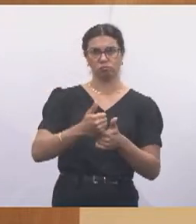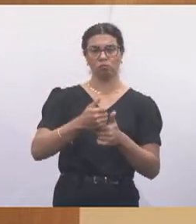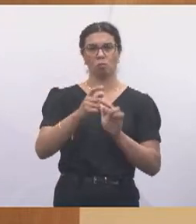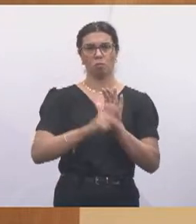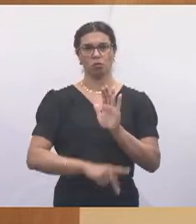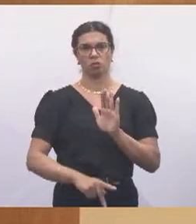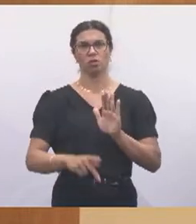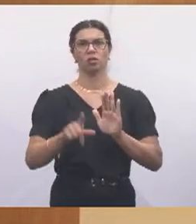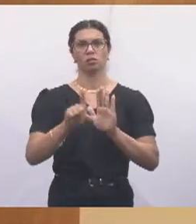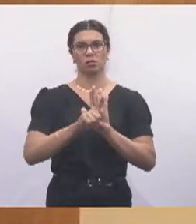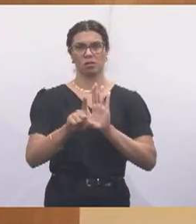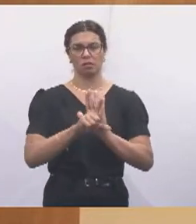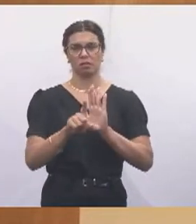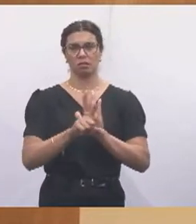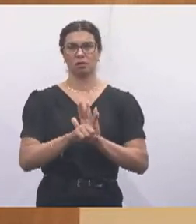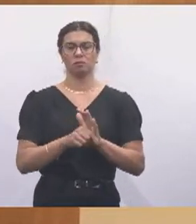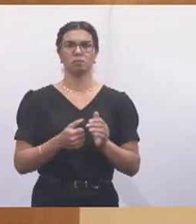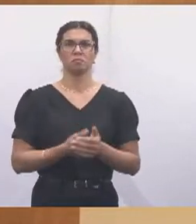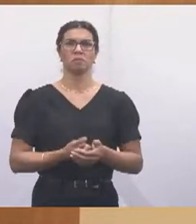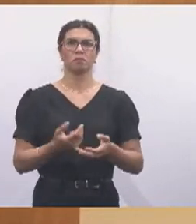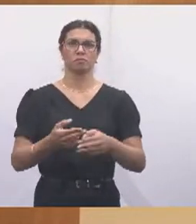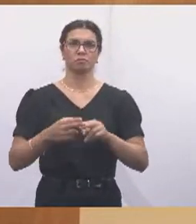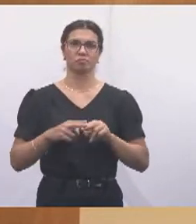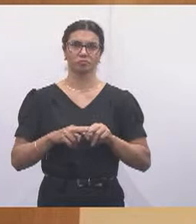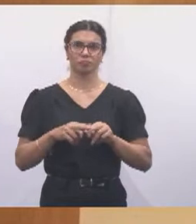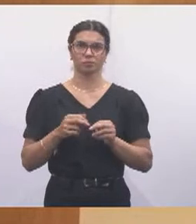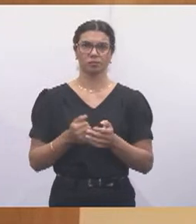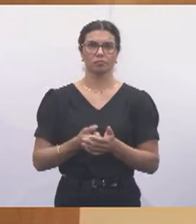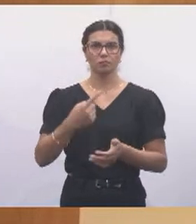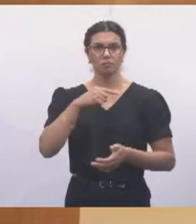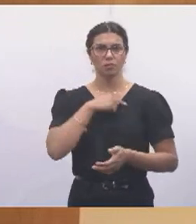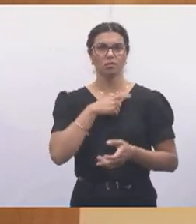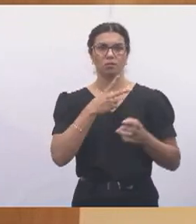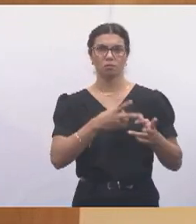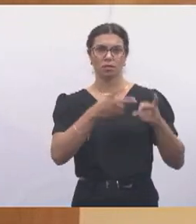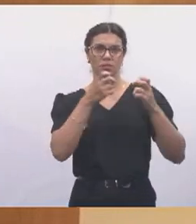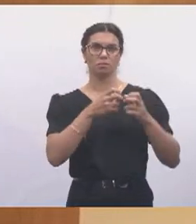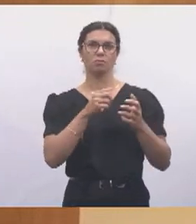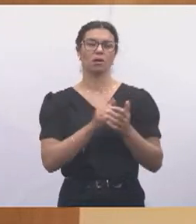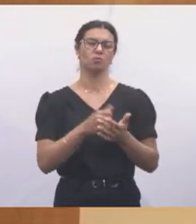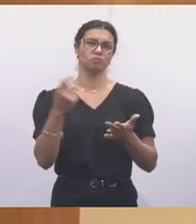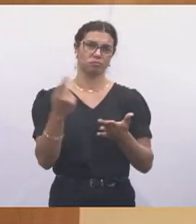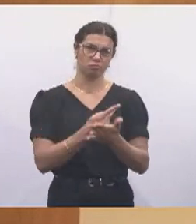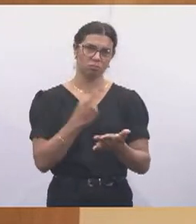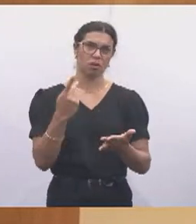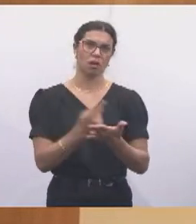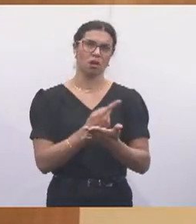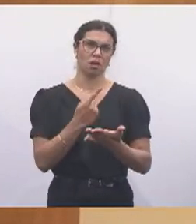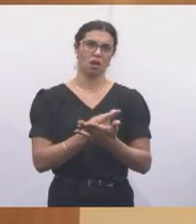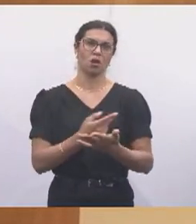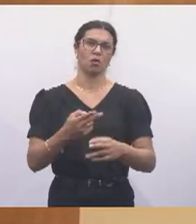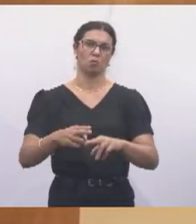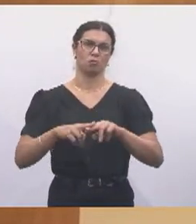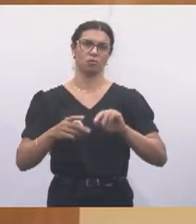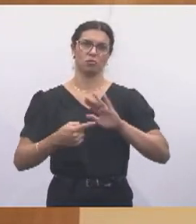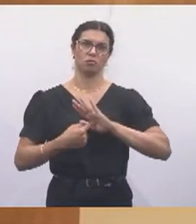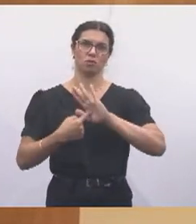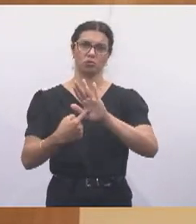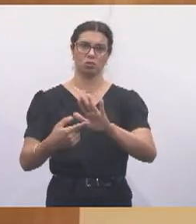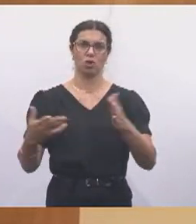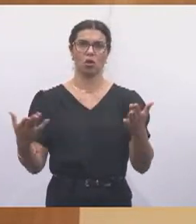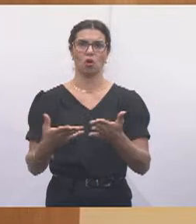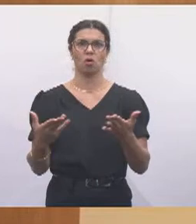né, e a gente em tempo pôde reparar esse erro e trazer aqui para essa casa esse projeto, né? Foi um projeto